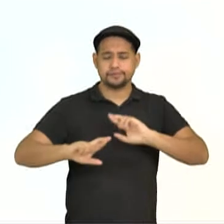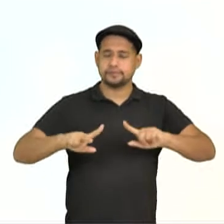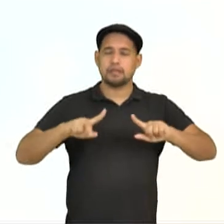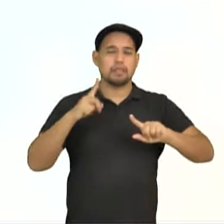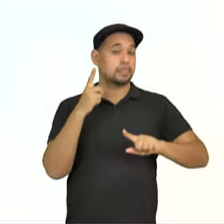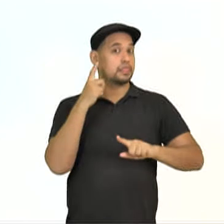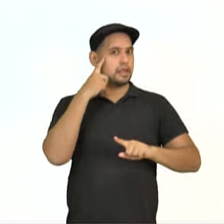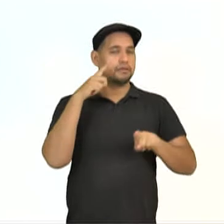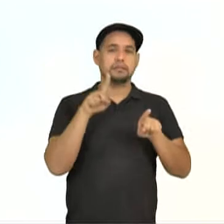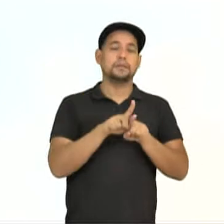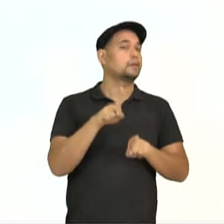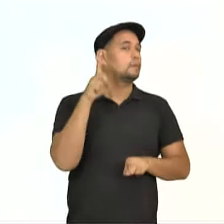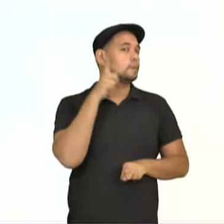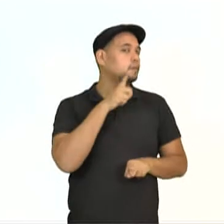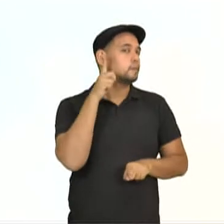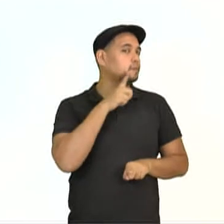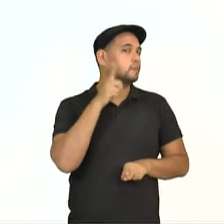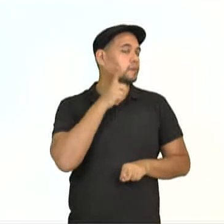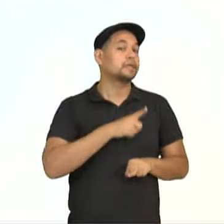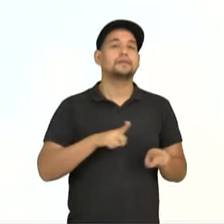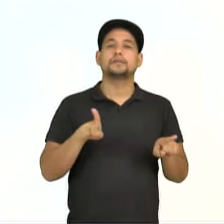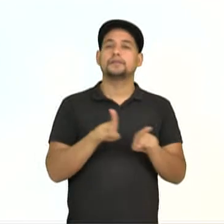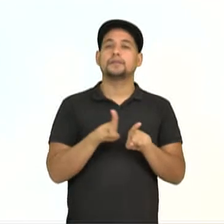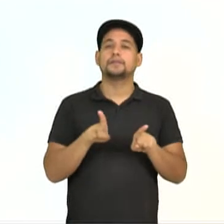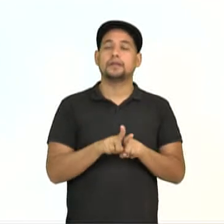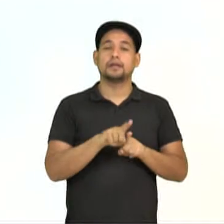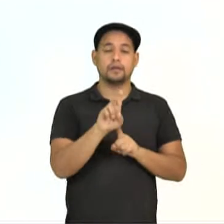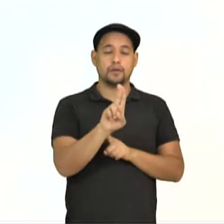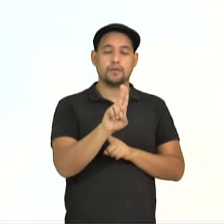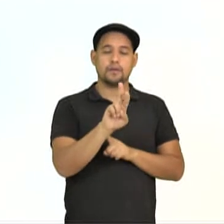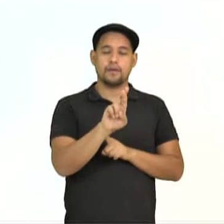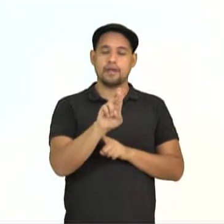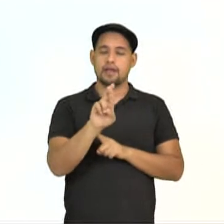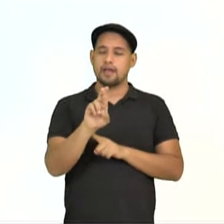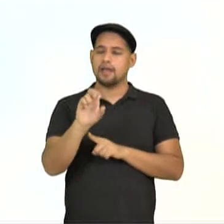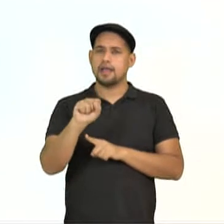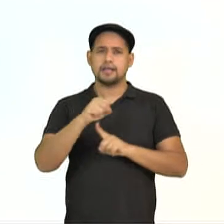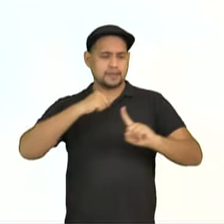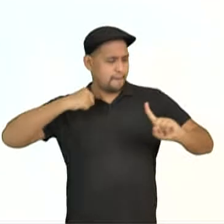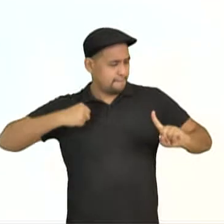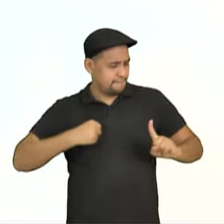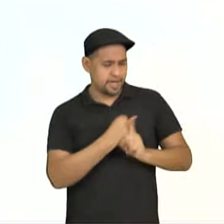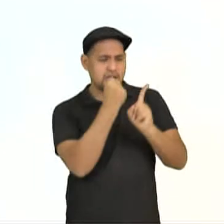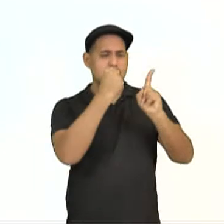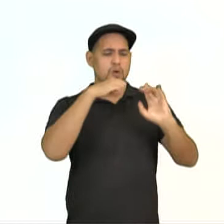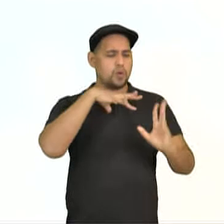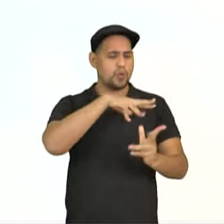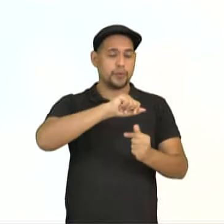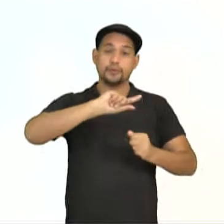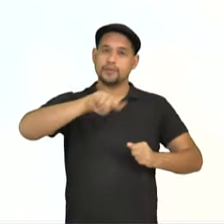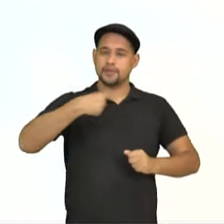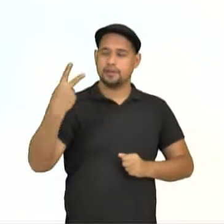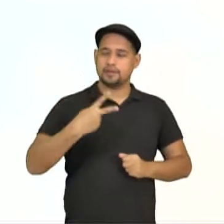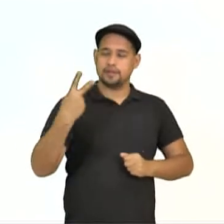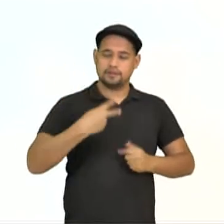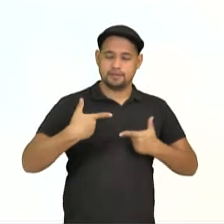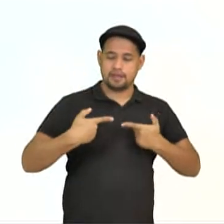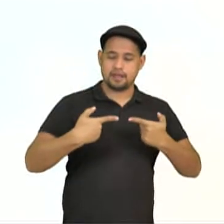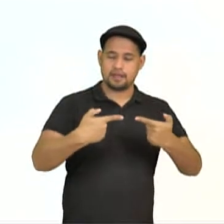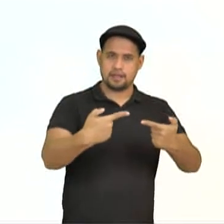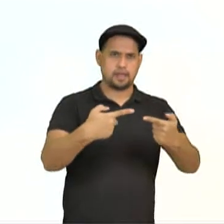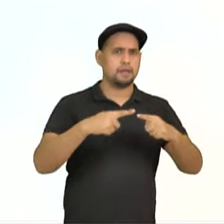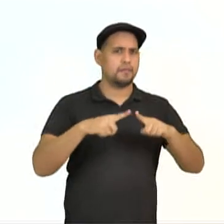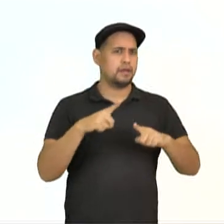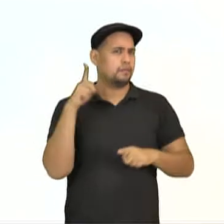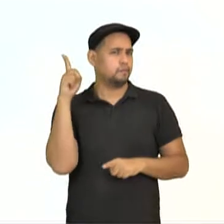ideológicas entre Estados Unidos e a União Soviética impactaram o mundo depois da Segunda Guerra Mundial. Então,